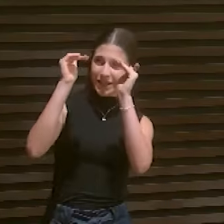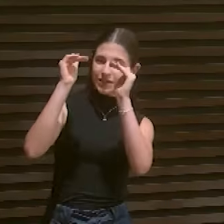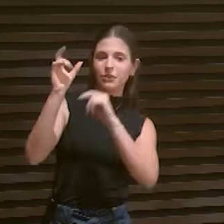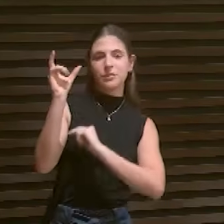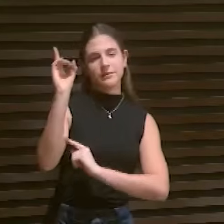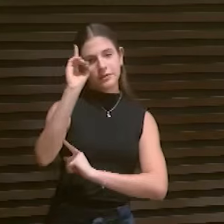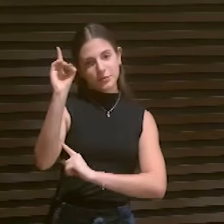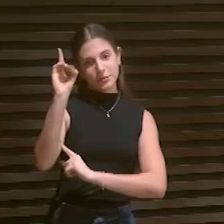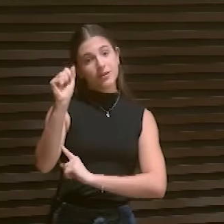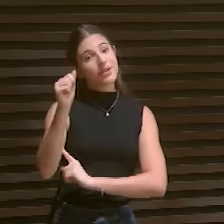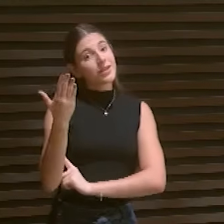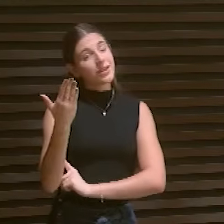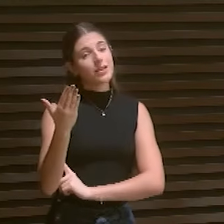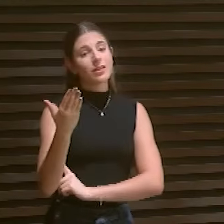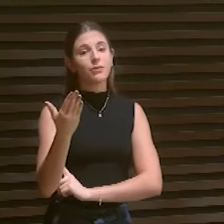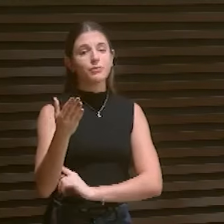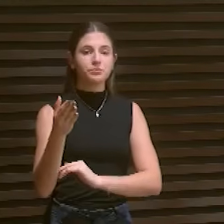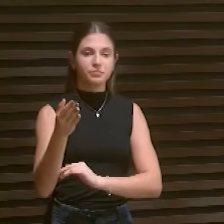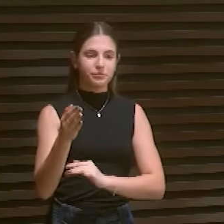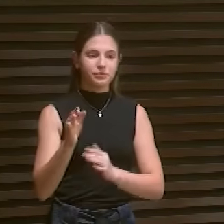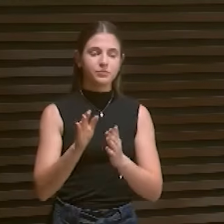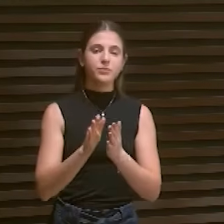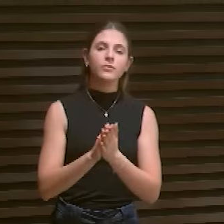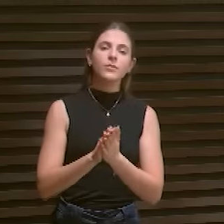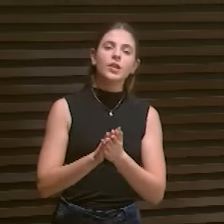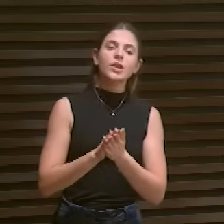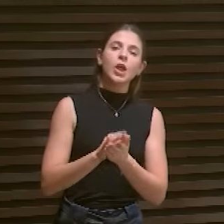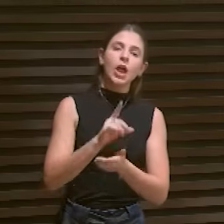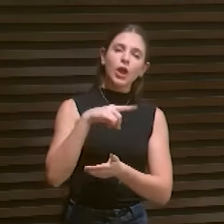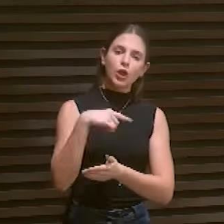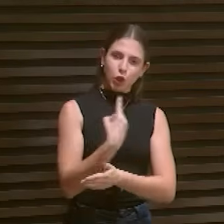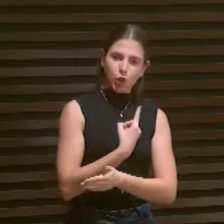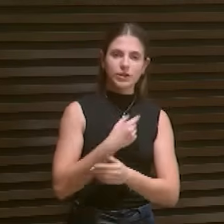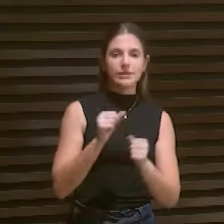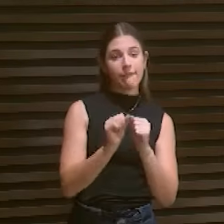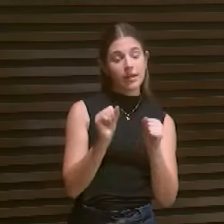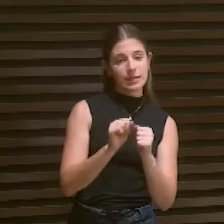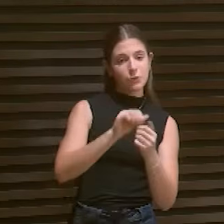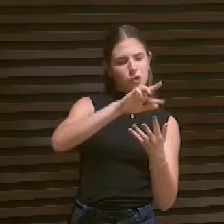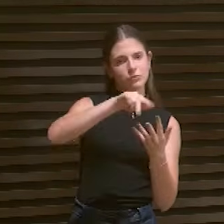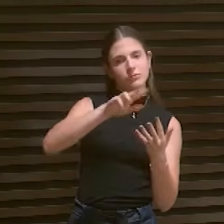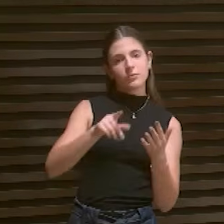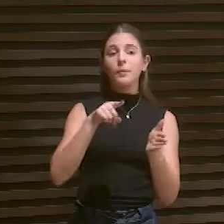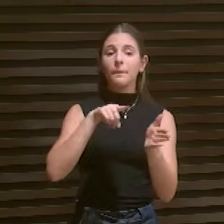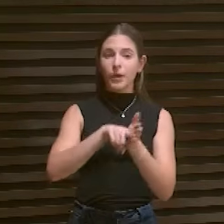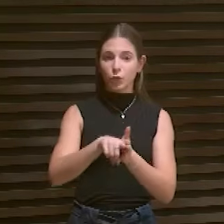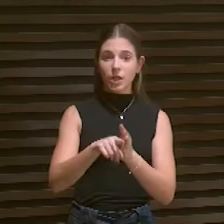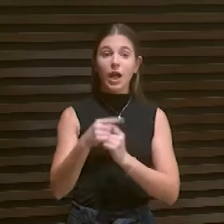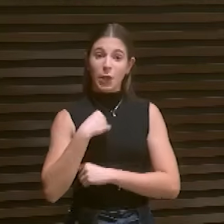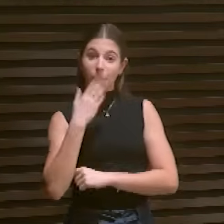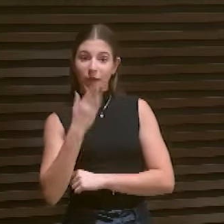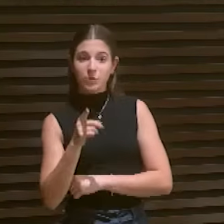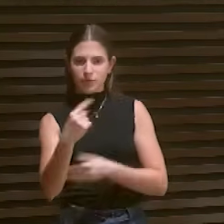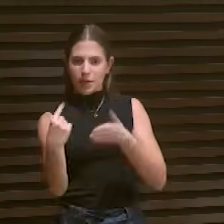palavra. Então, posto isso, nós fazemos aqui algumas perguntas. Eu gostaria que você fizesse para você mesmo,